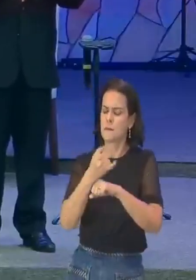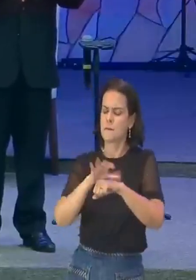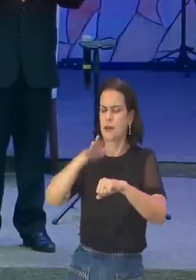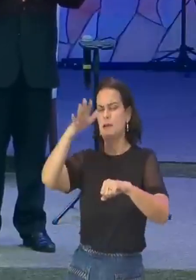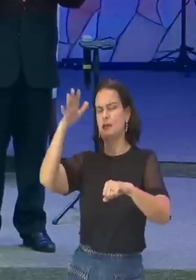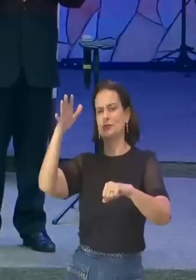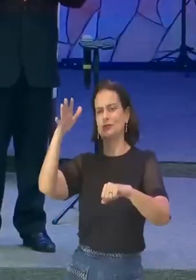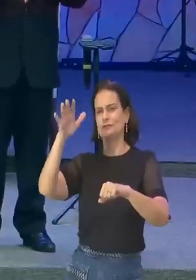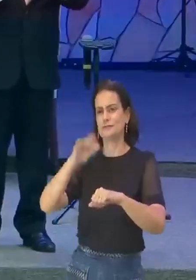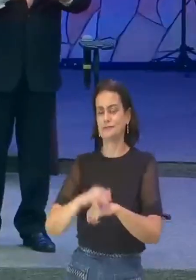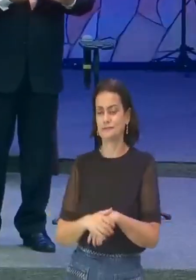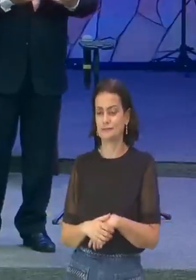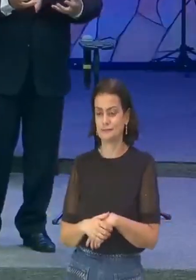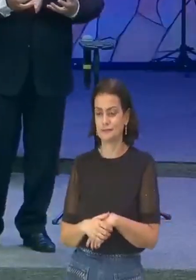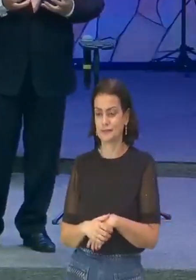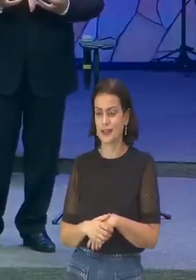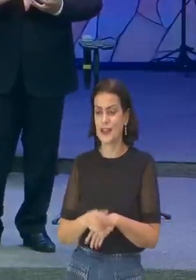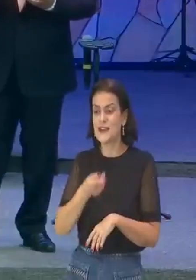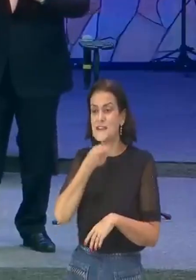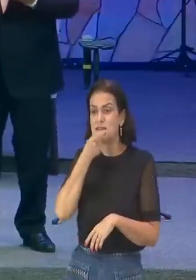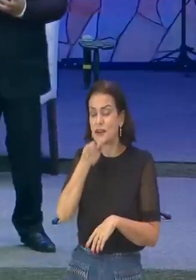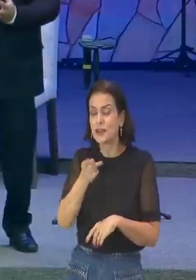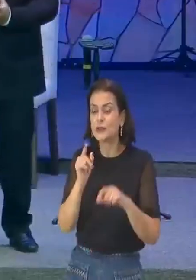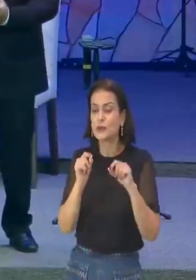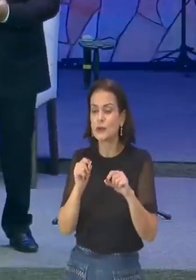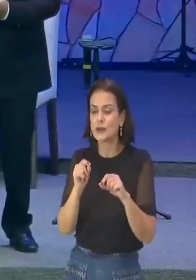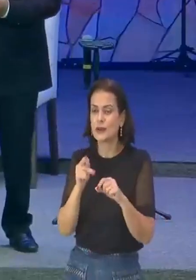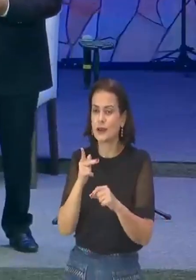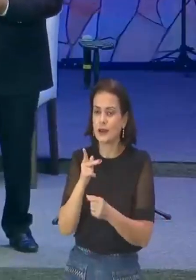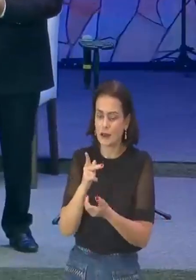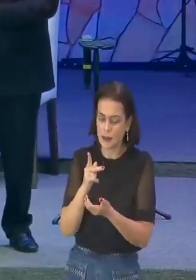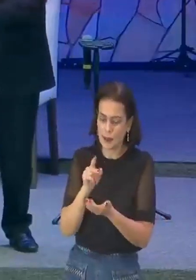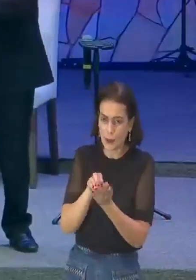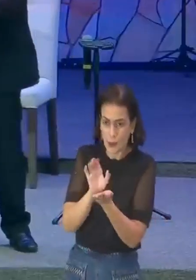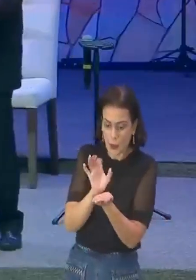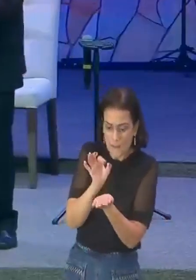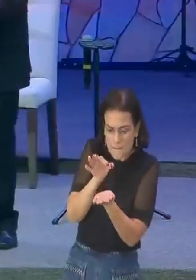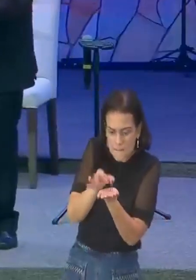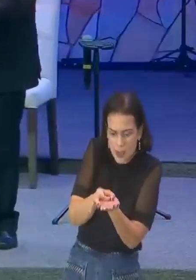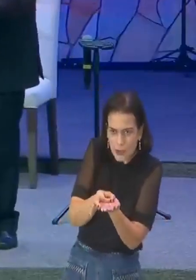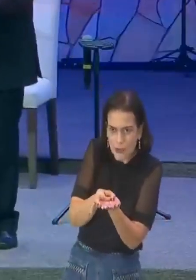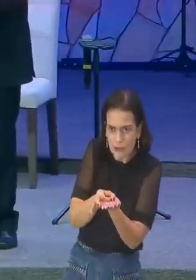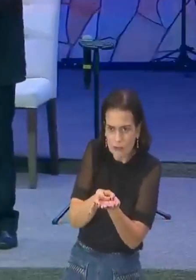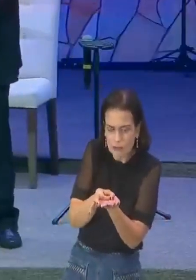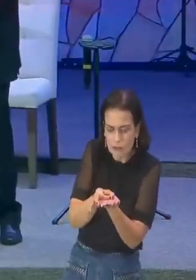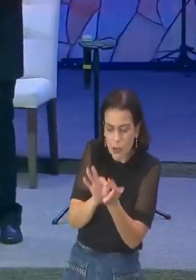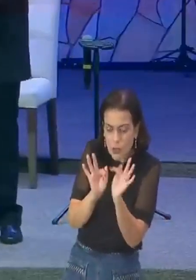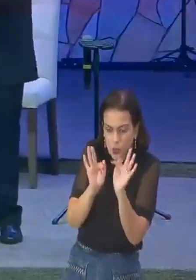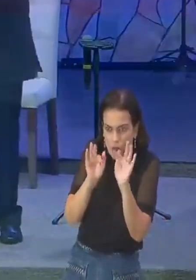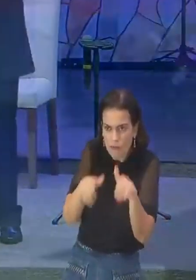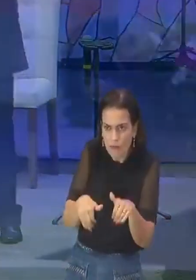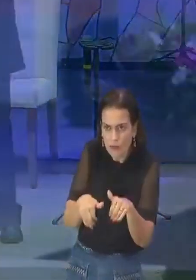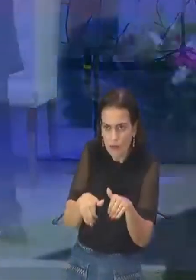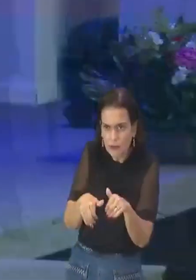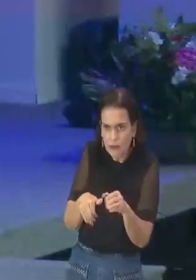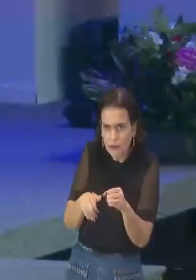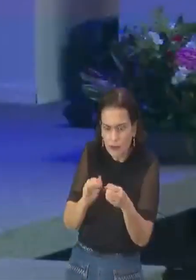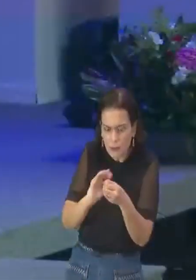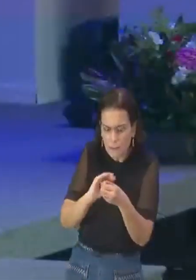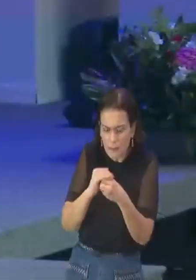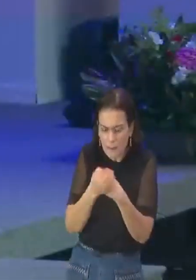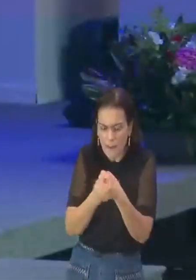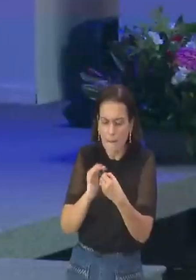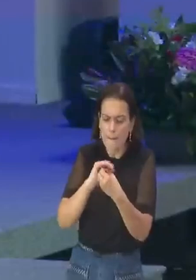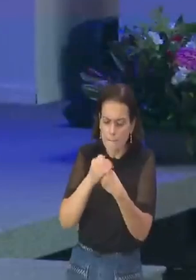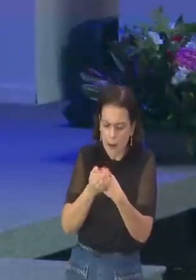brilhante. Eu estou falando da pérola. Quando chega no final, tantas camadas de